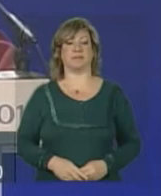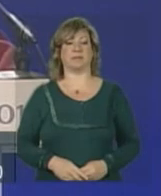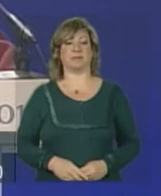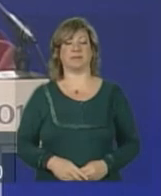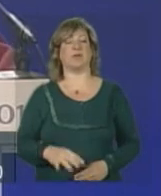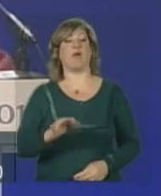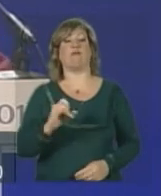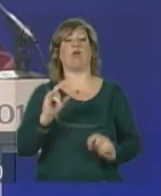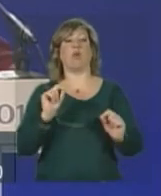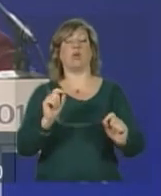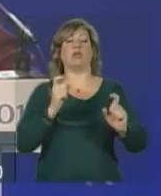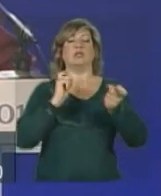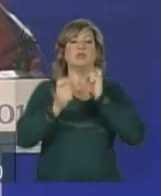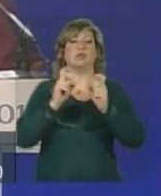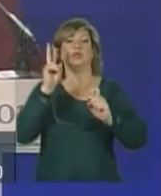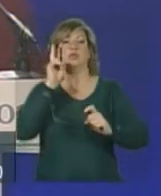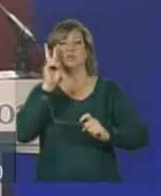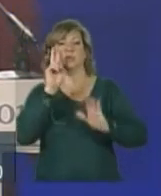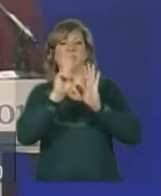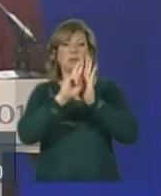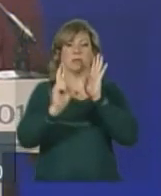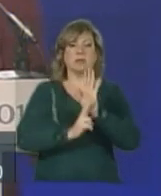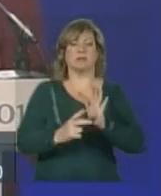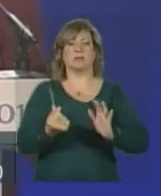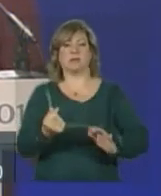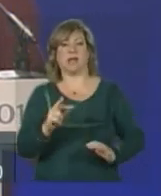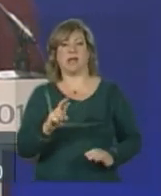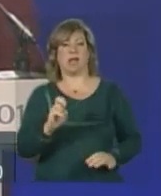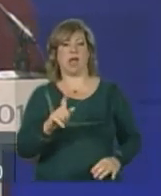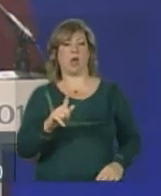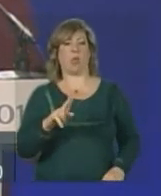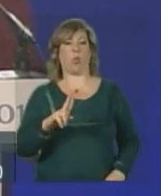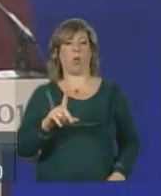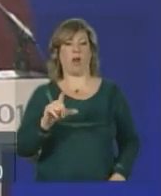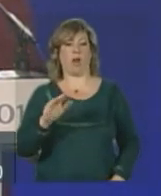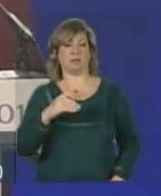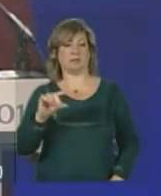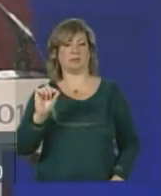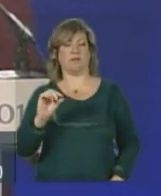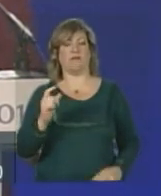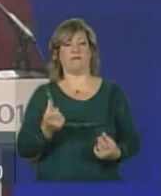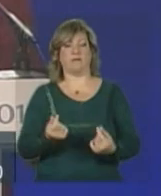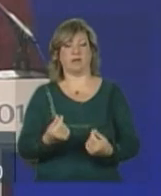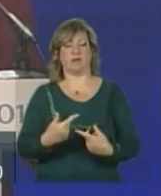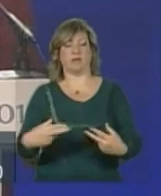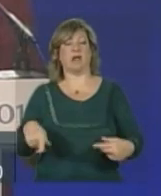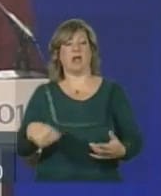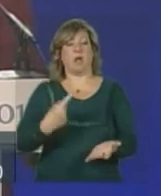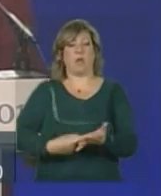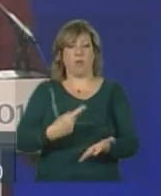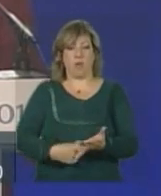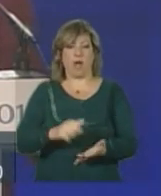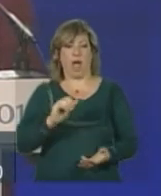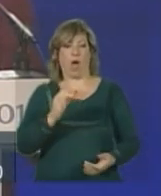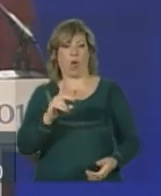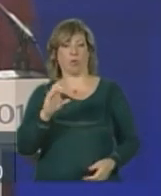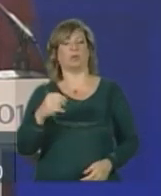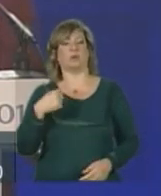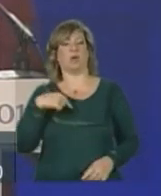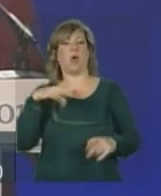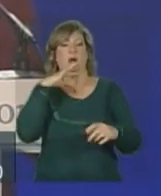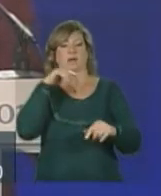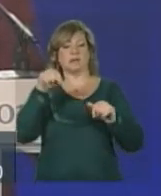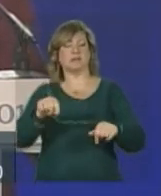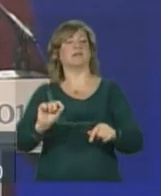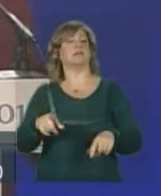foi a discussão sobre regulação financeira. Há um acordo, desde, eu acho, que as outras cúpulas,